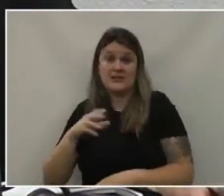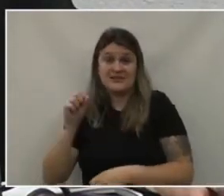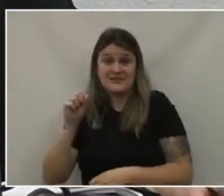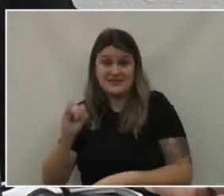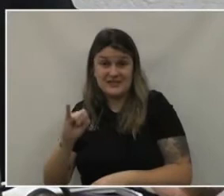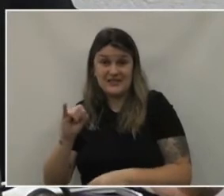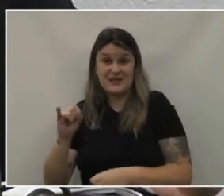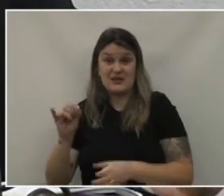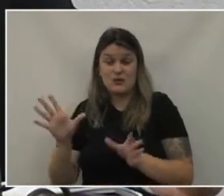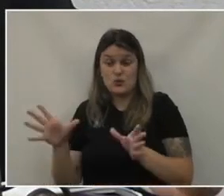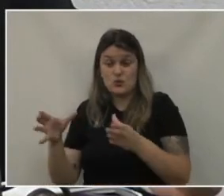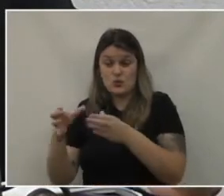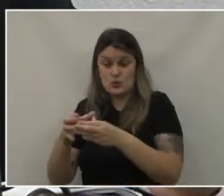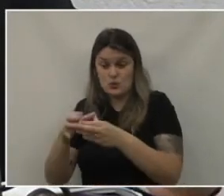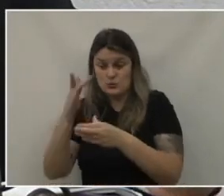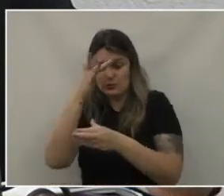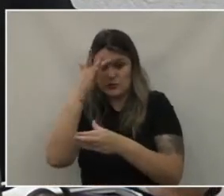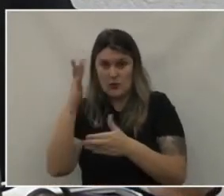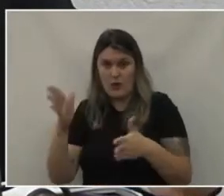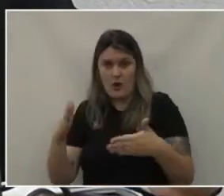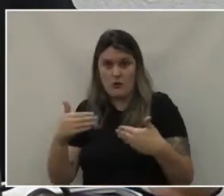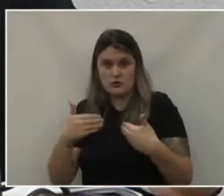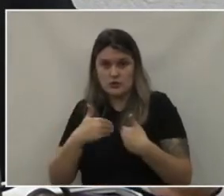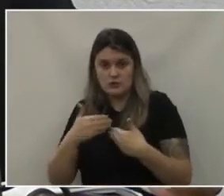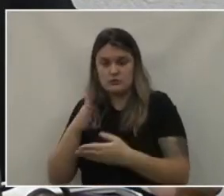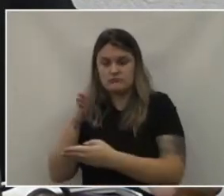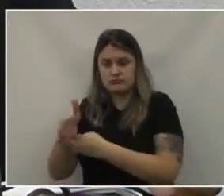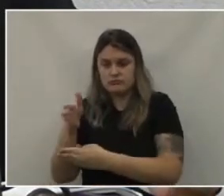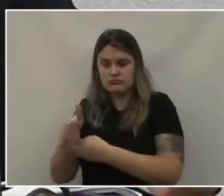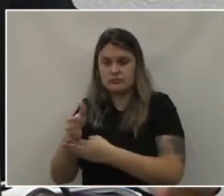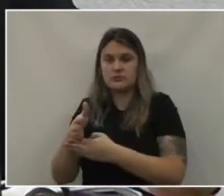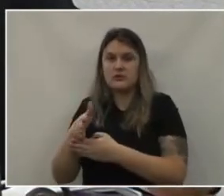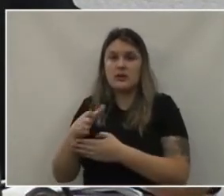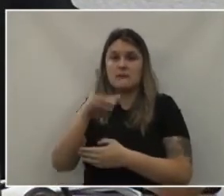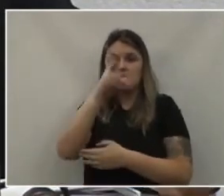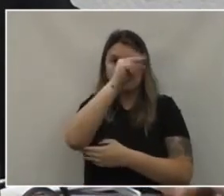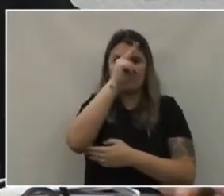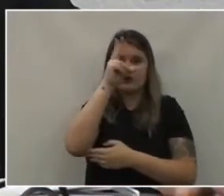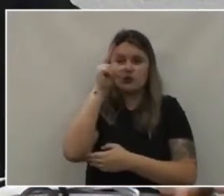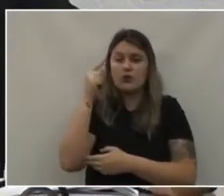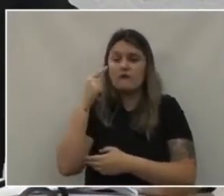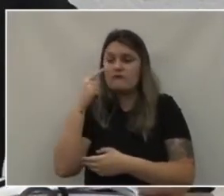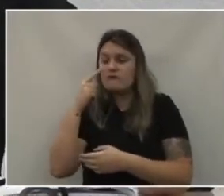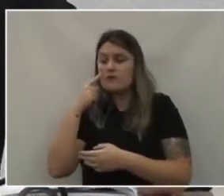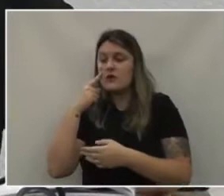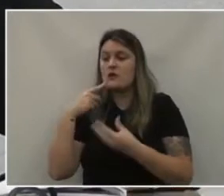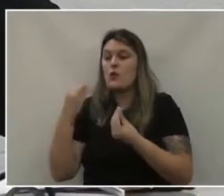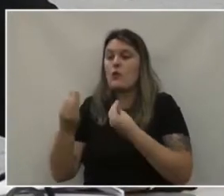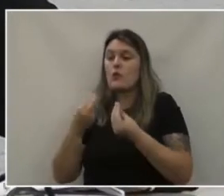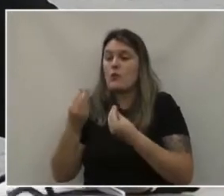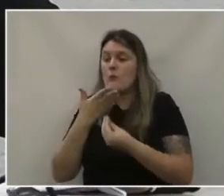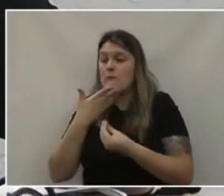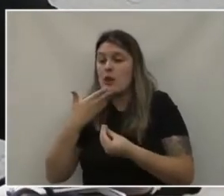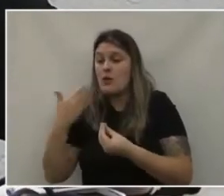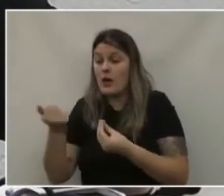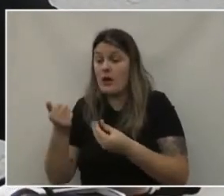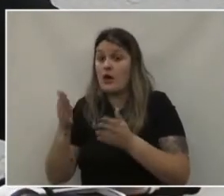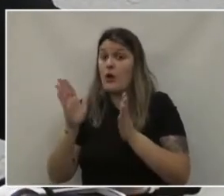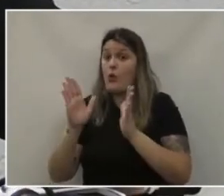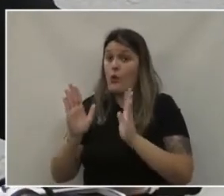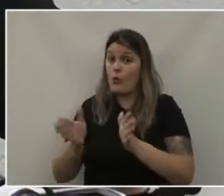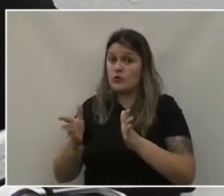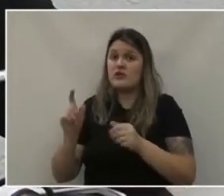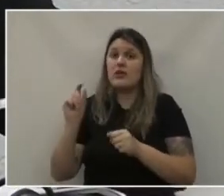com que o autismo fosse olhado pelo poder público como um todo. Hoje, quem faz